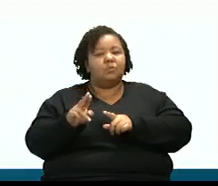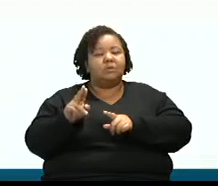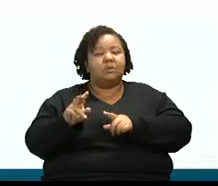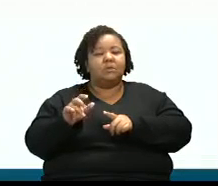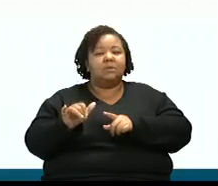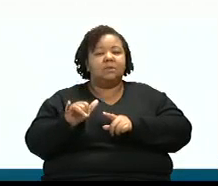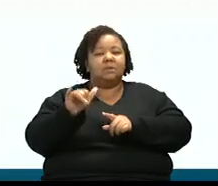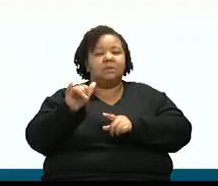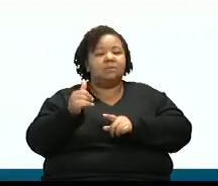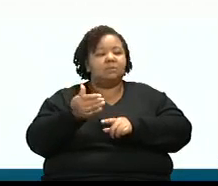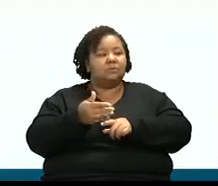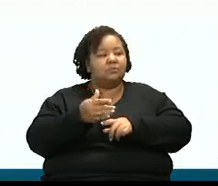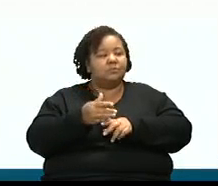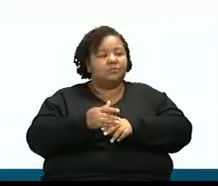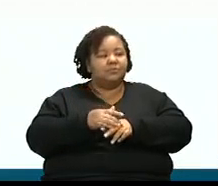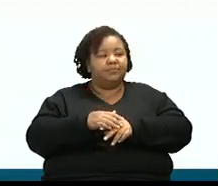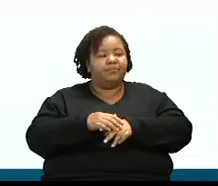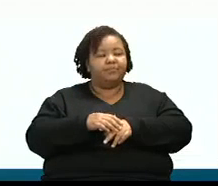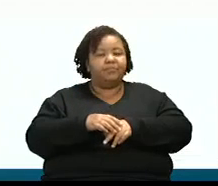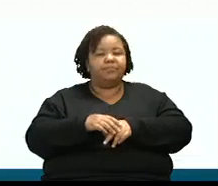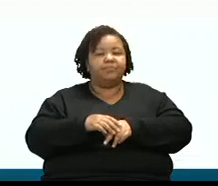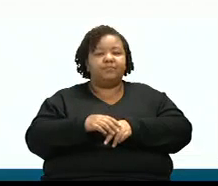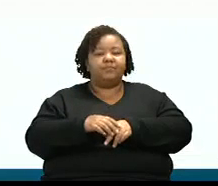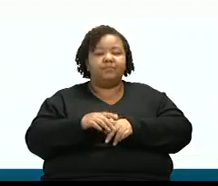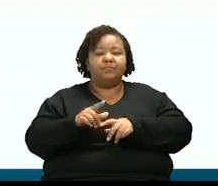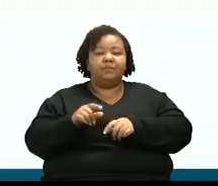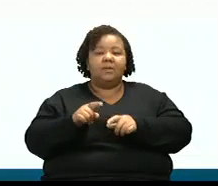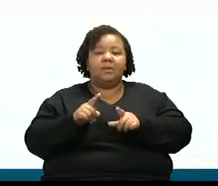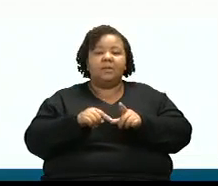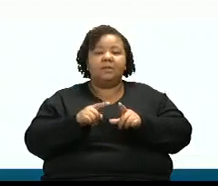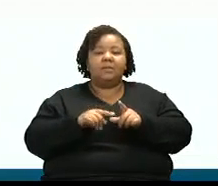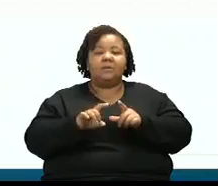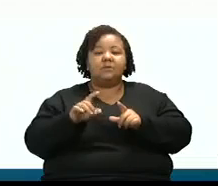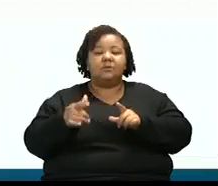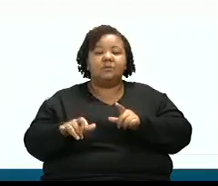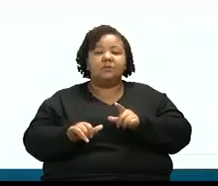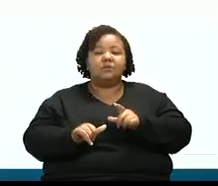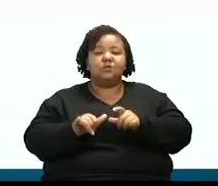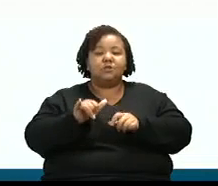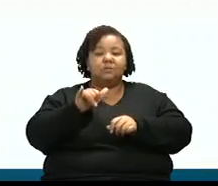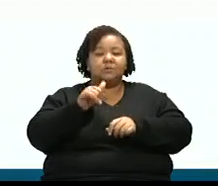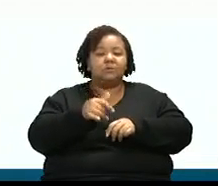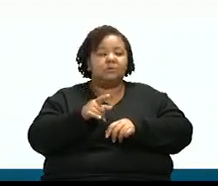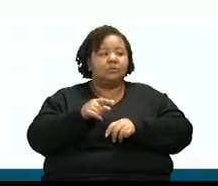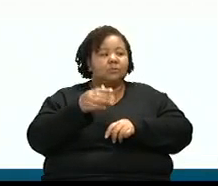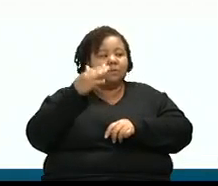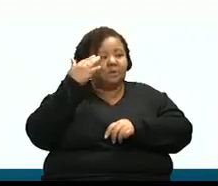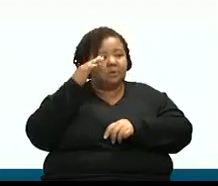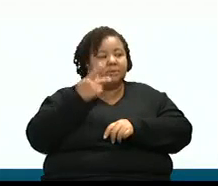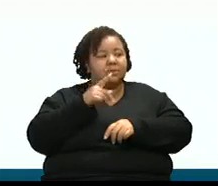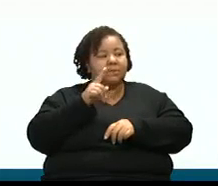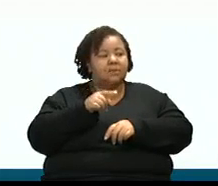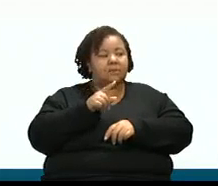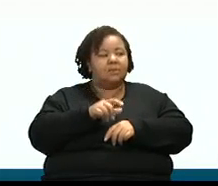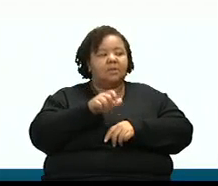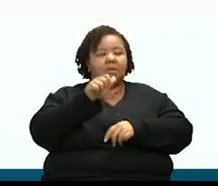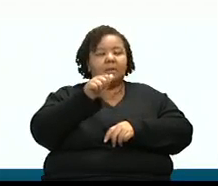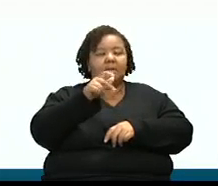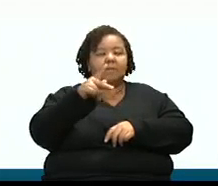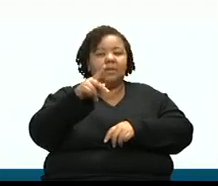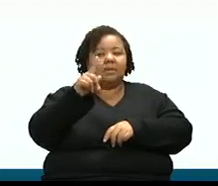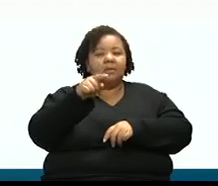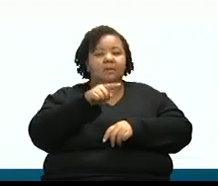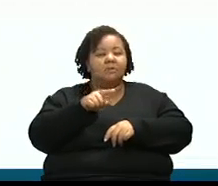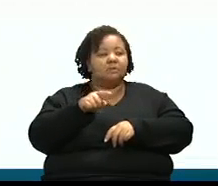y, né? A derivada da função que depende somente de y. E eu sei que a derivada de p em relação a